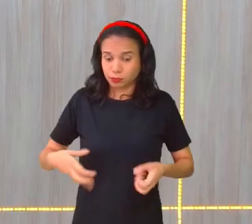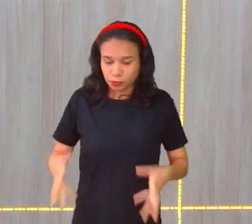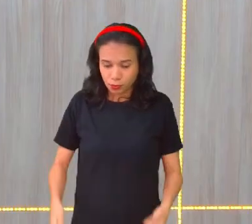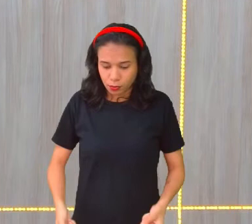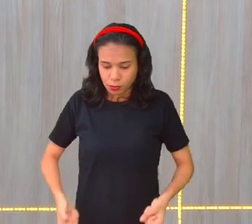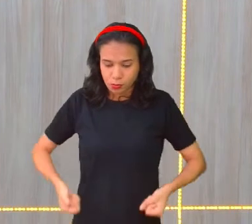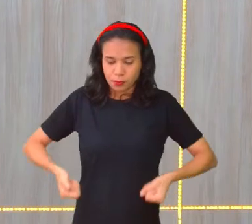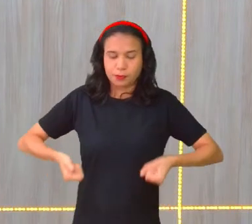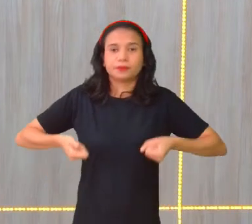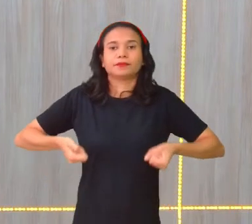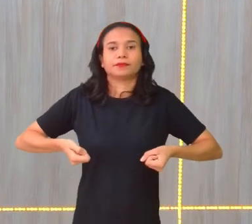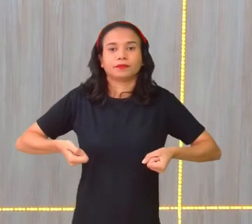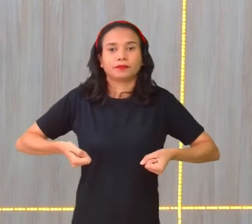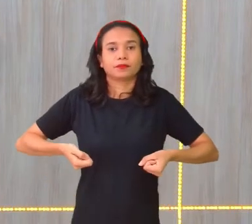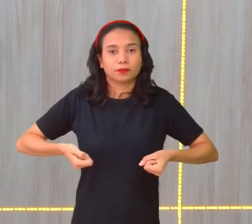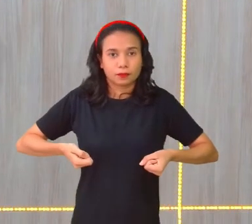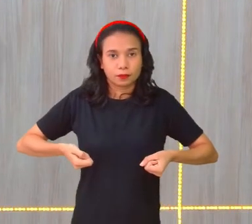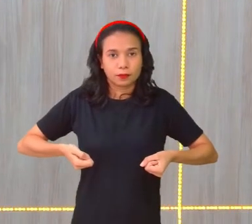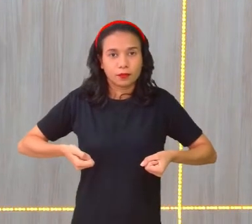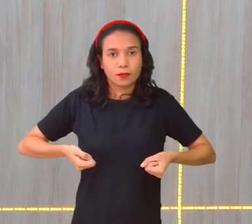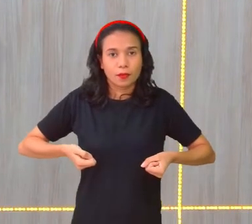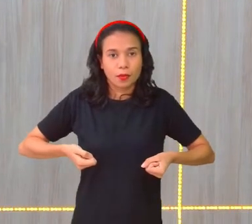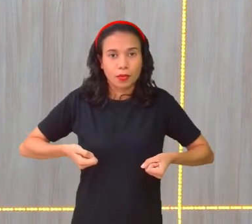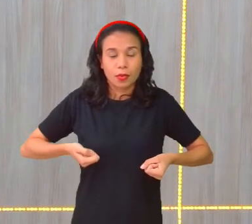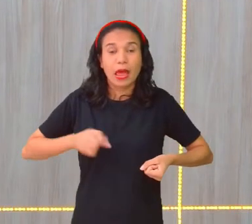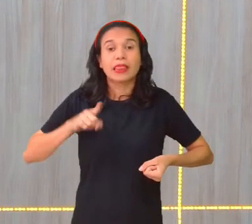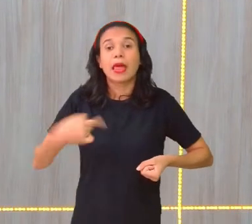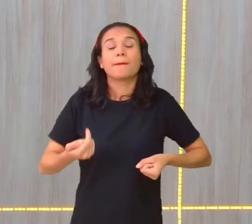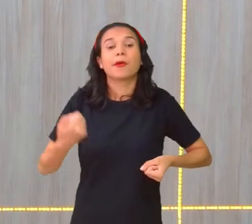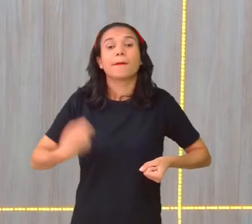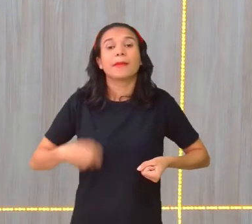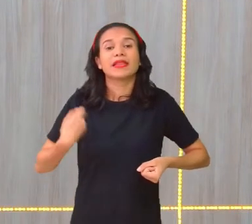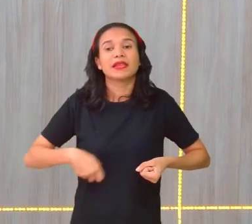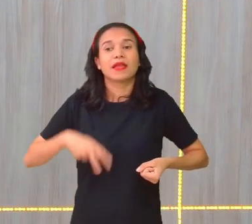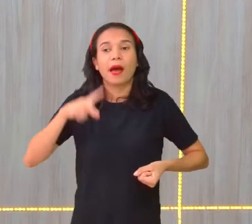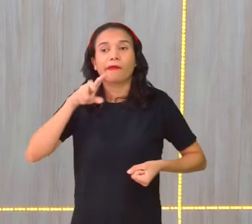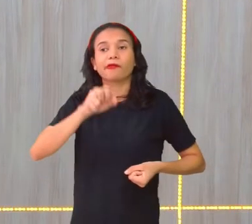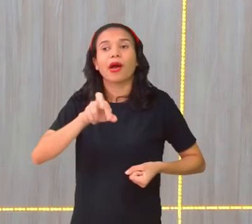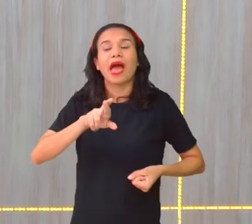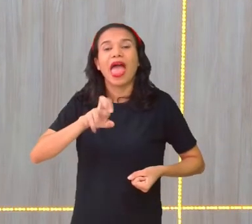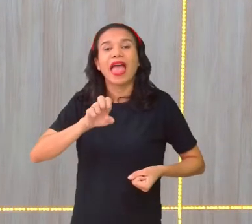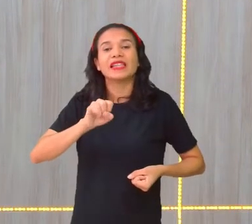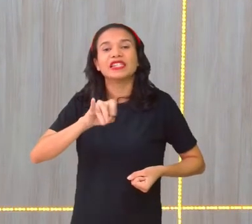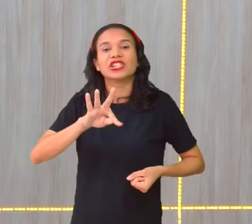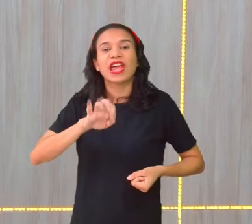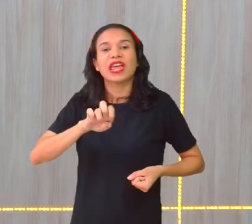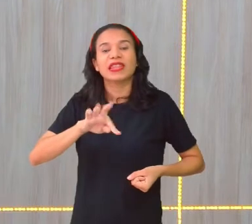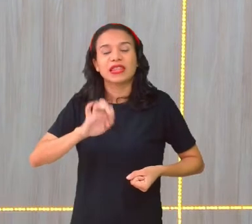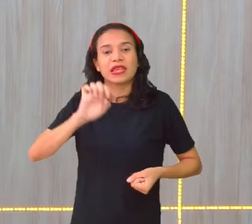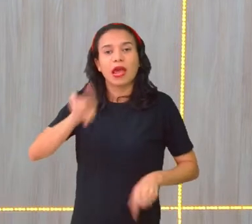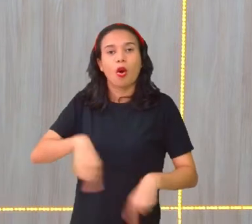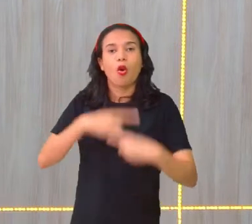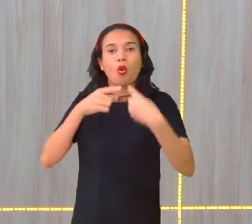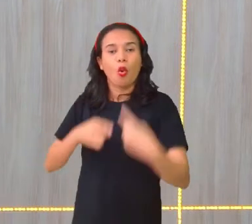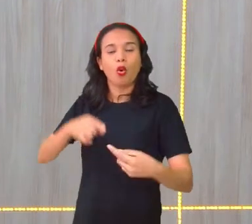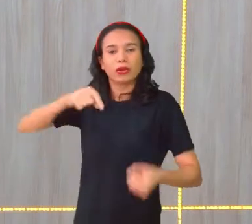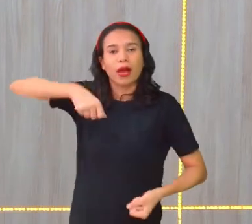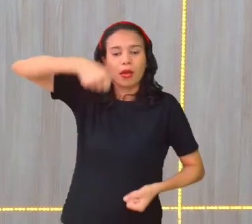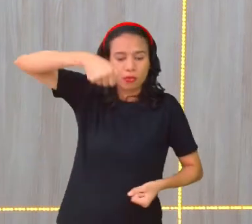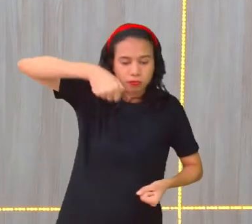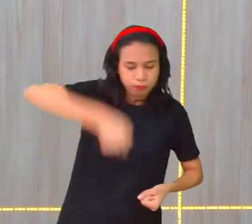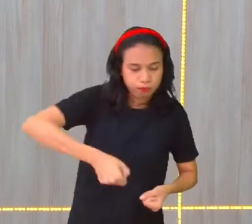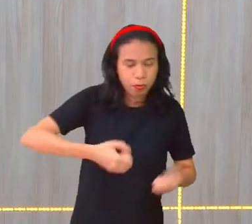as alças ali do carrinho. Então, a gente, ó, levanta. E qual é a força resistente que está fazendo uma oposição ao movimento